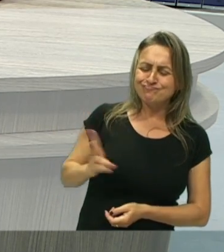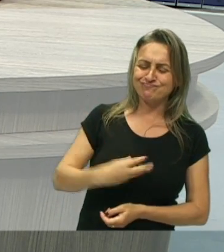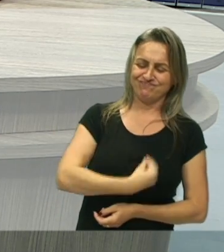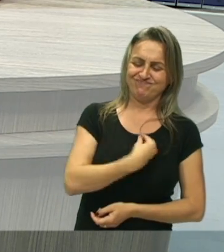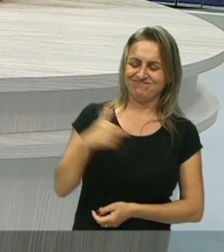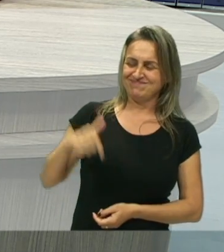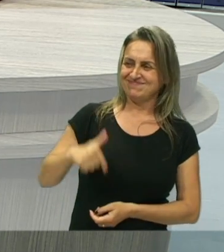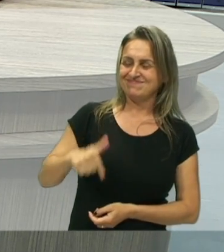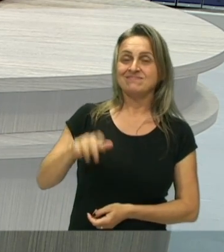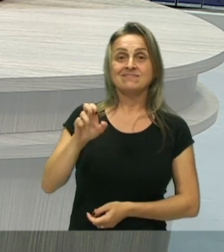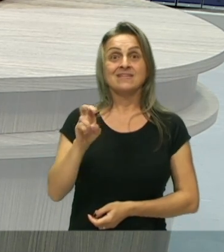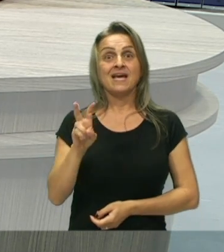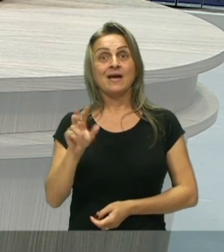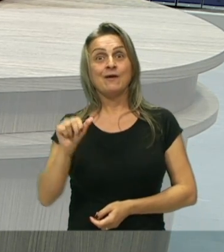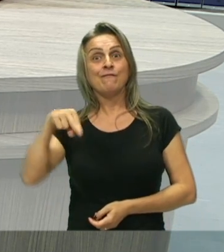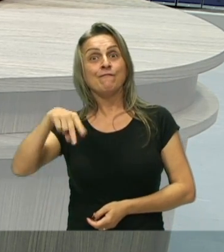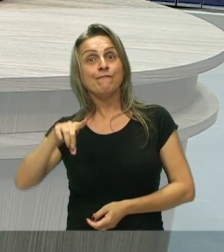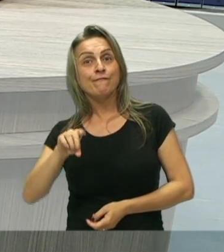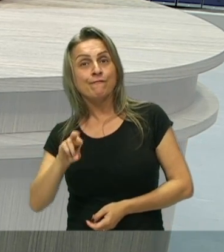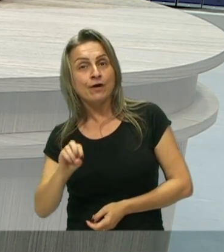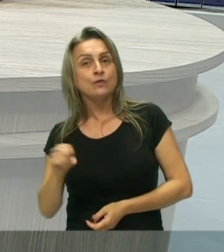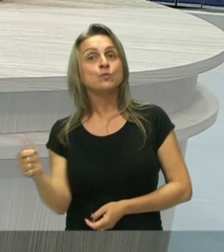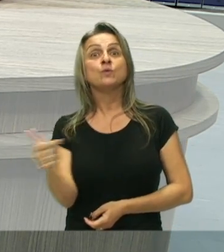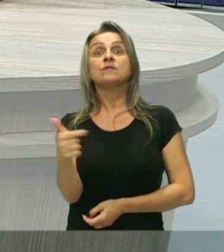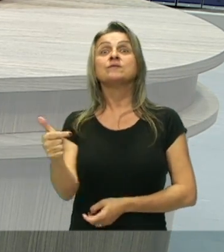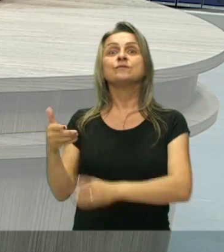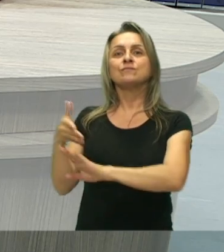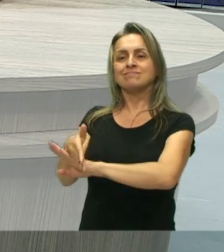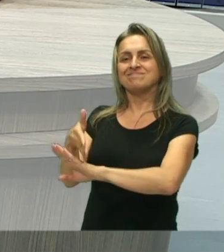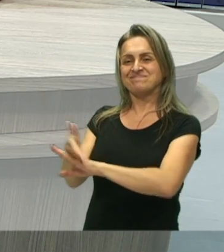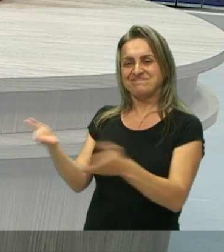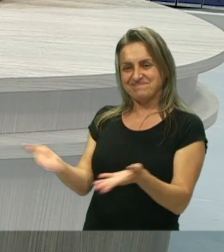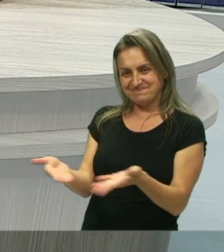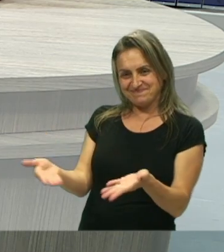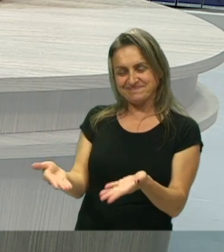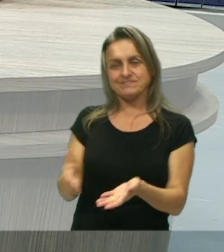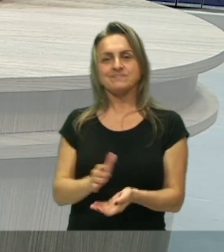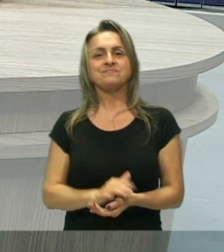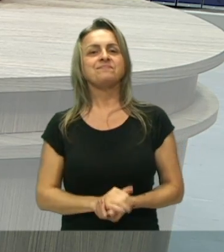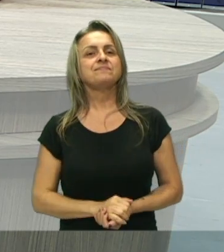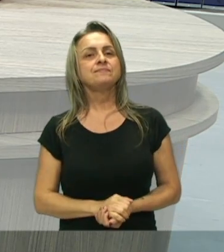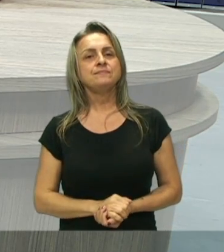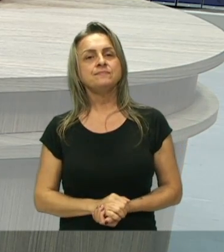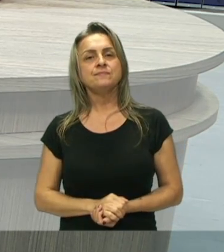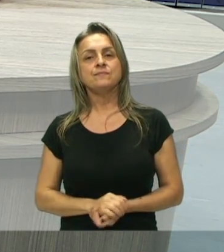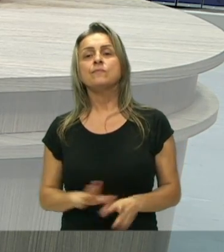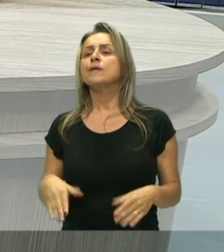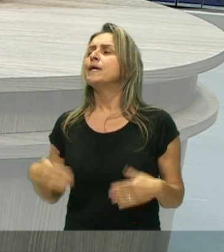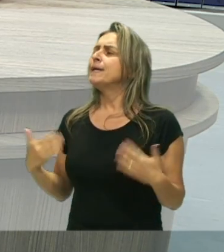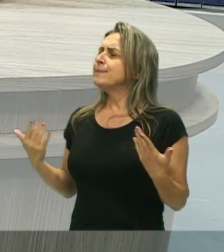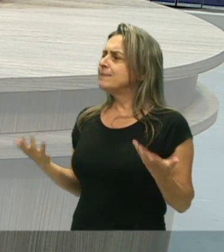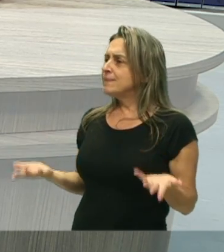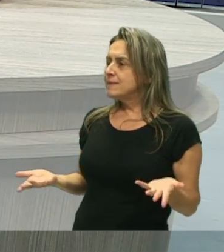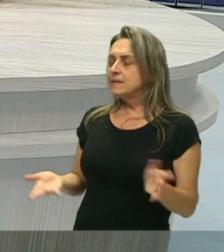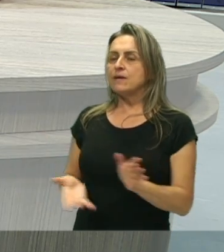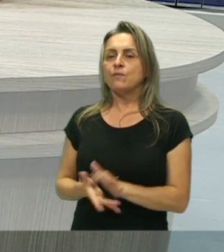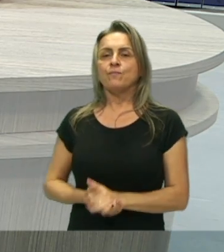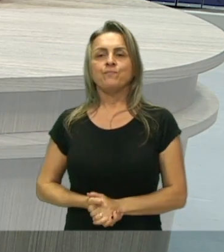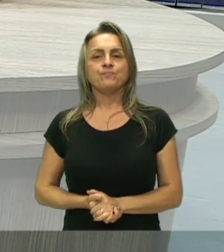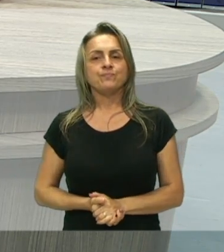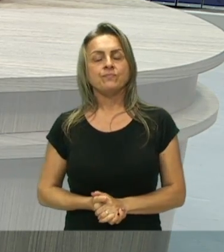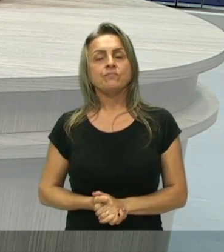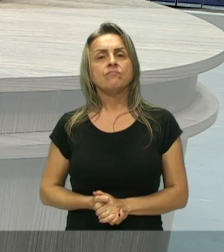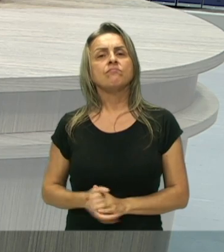carimbada. O Evandro já é a tua segunda participação. A minha segunda participação, Sim. Isso. Então, gente, eu estava olhando